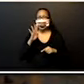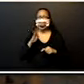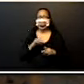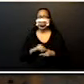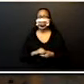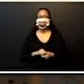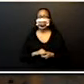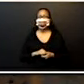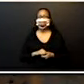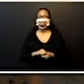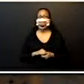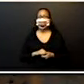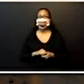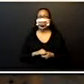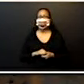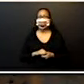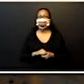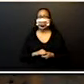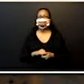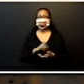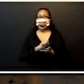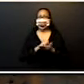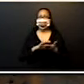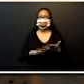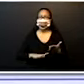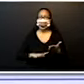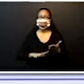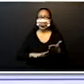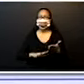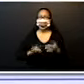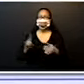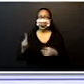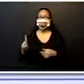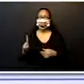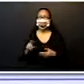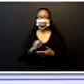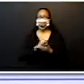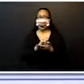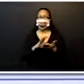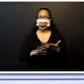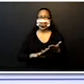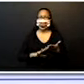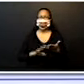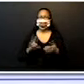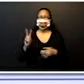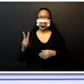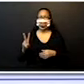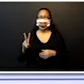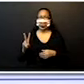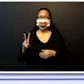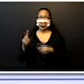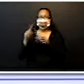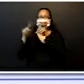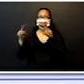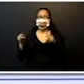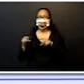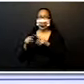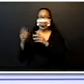de boa. Esse é o exercício 1. Olha o exercício 2. Outro quadro aí para